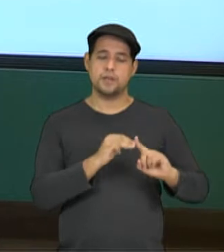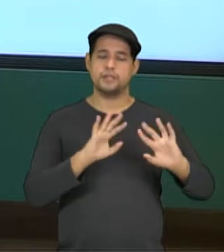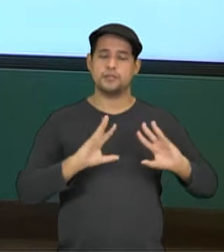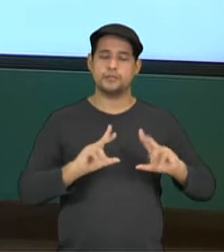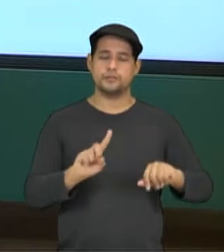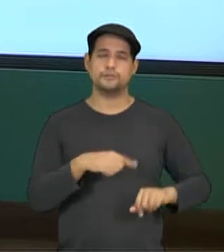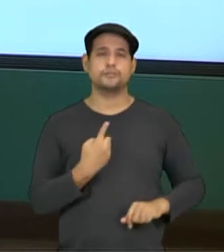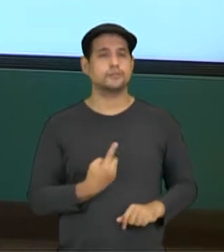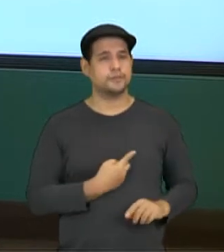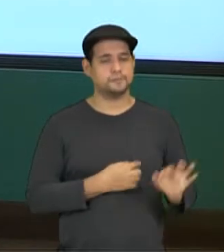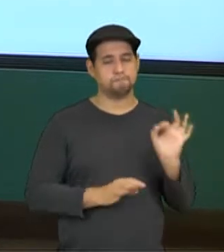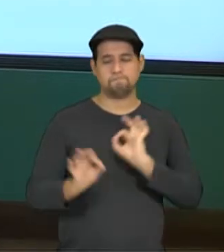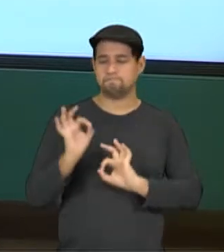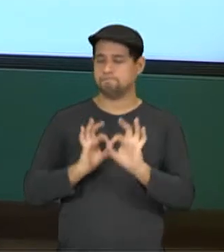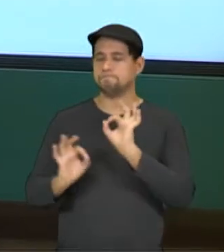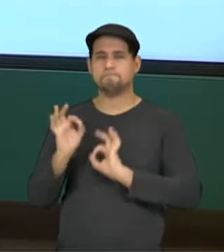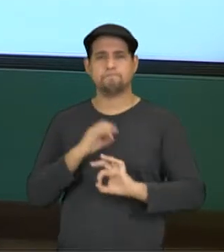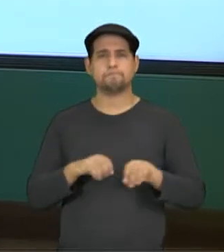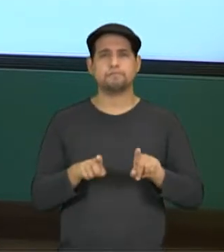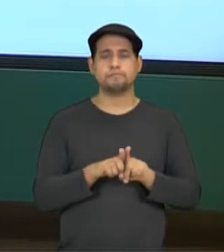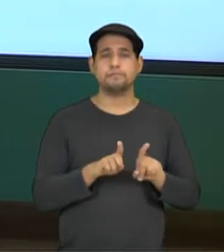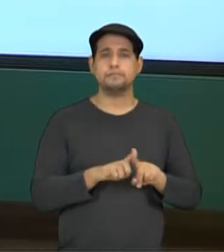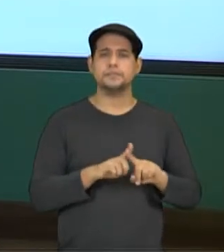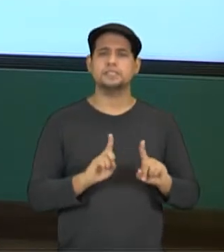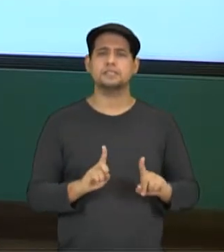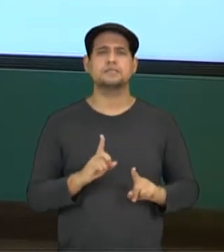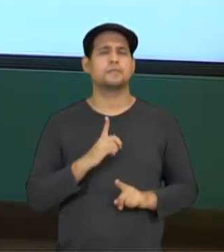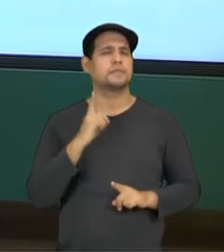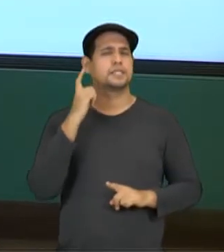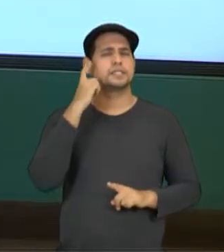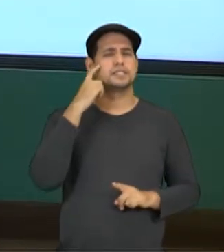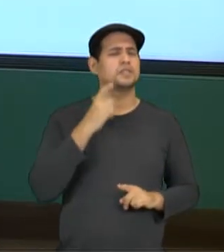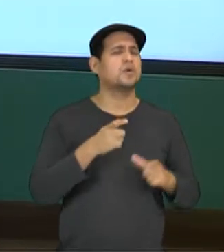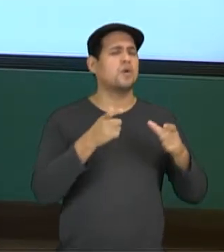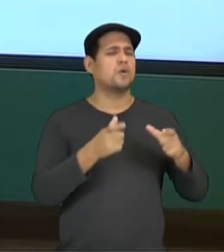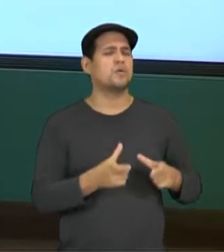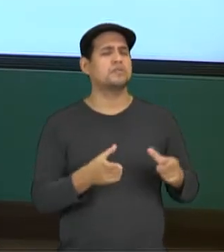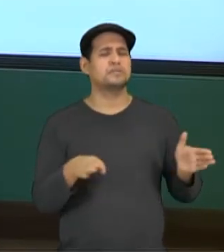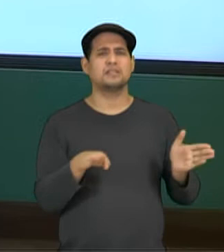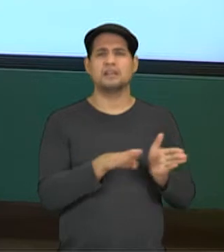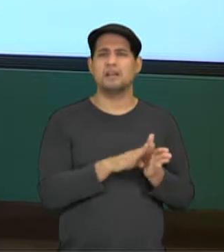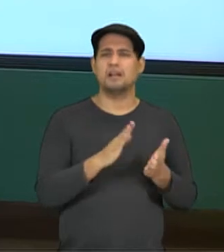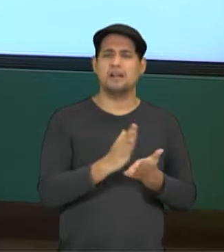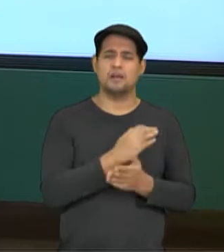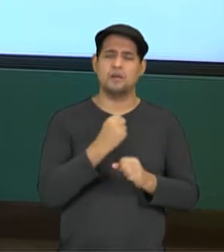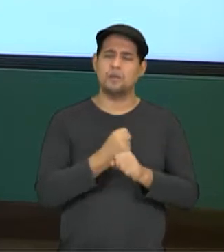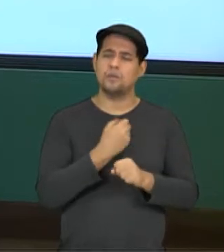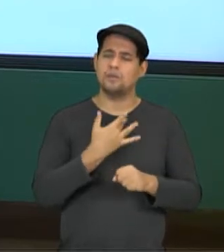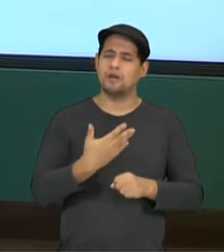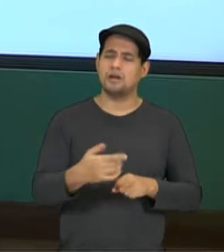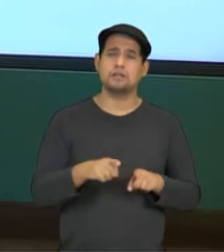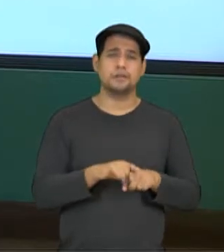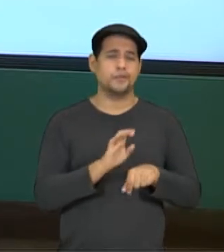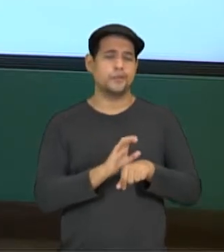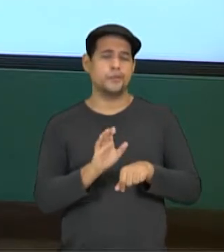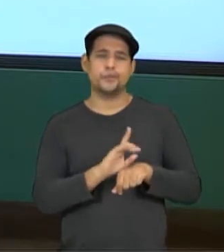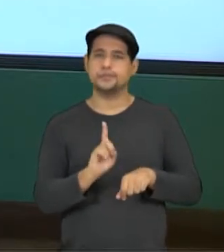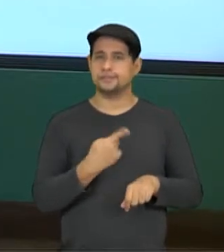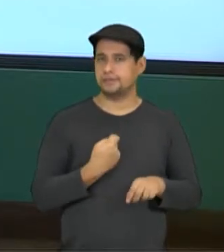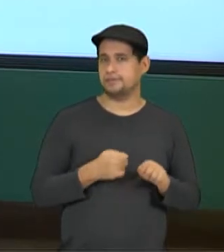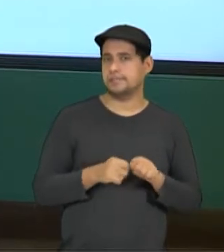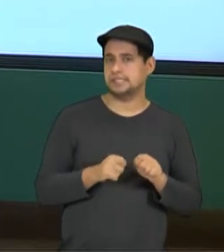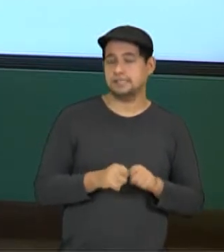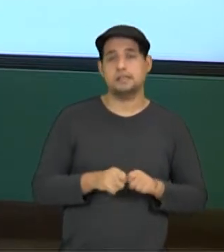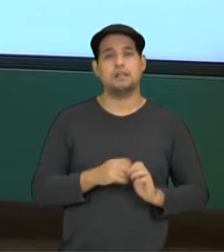nós planejamos as nossas metas, né? Pensamos aonde a gente quer estar daqui a alguns anos, né? O curso que nós vamos fazer,